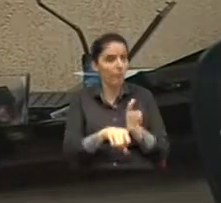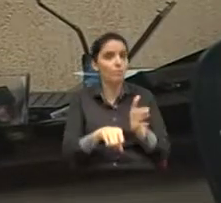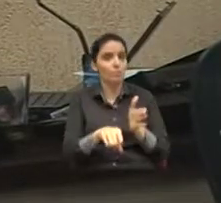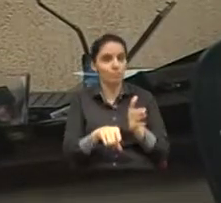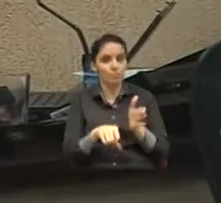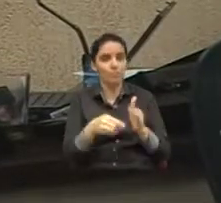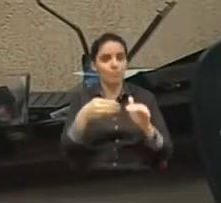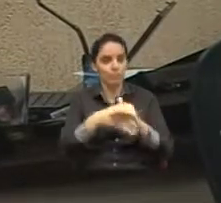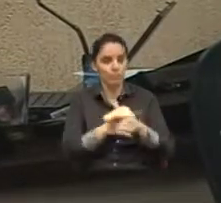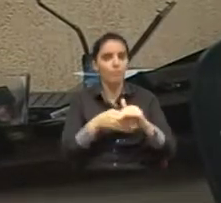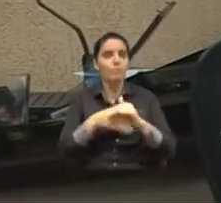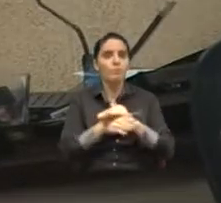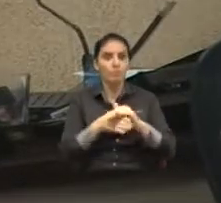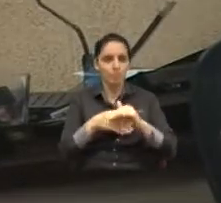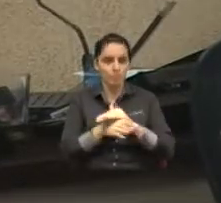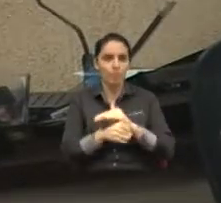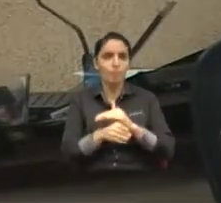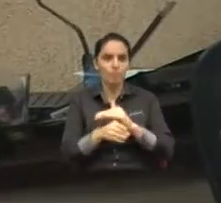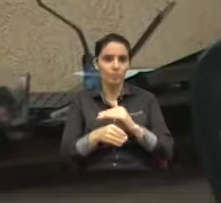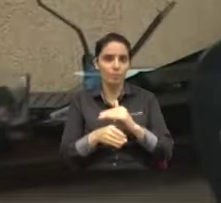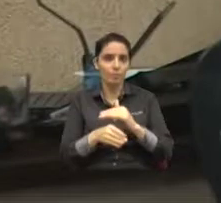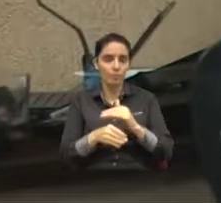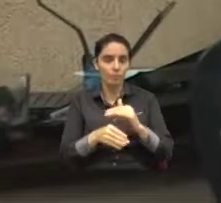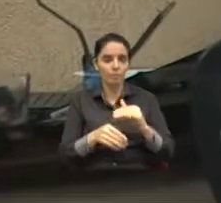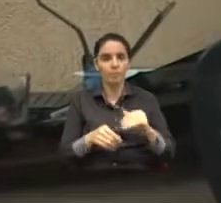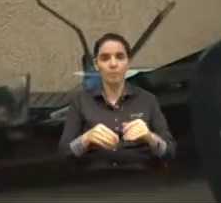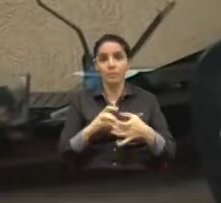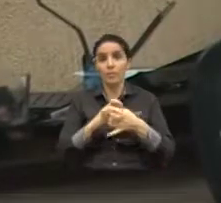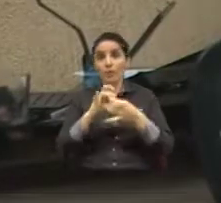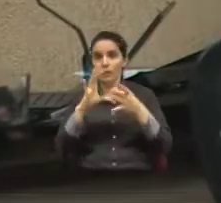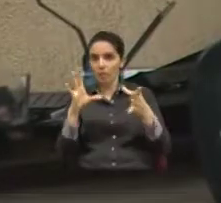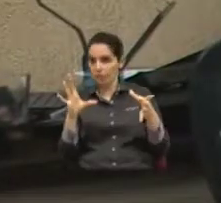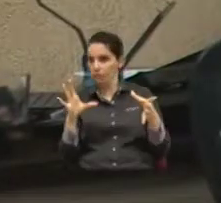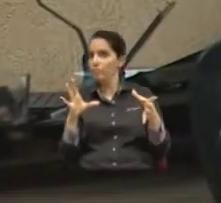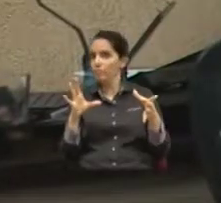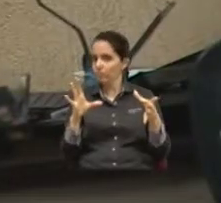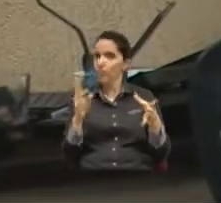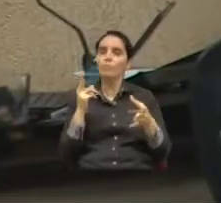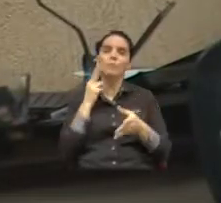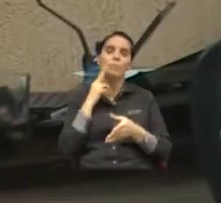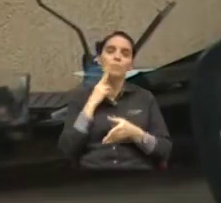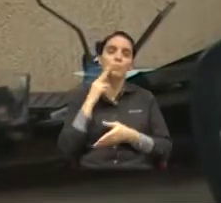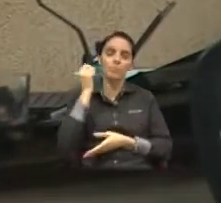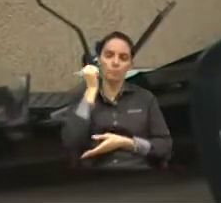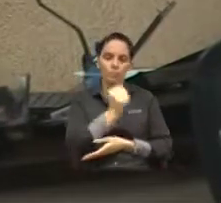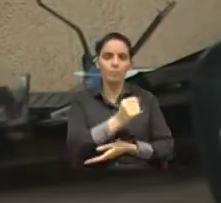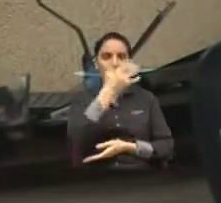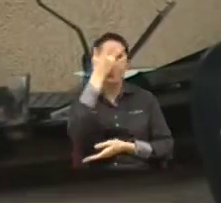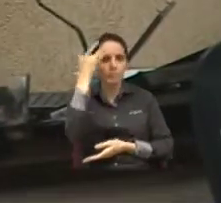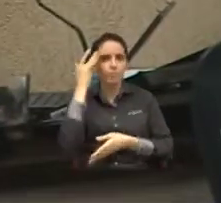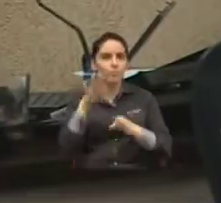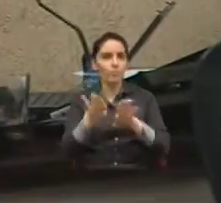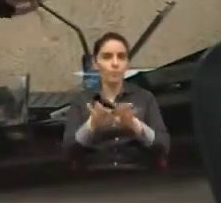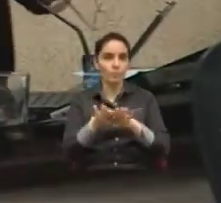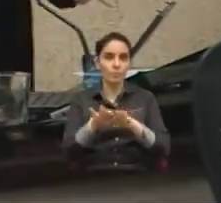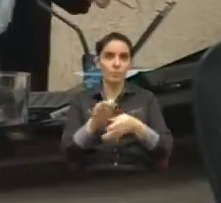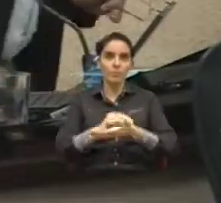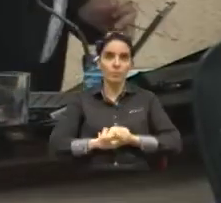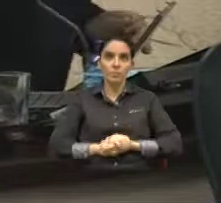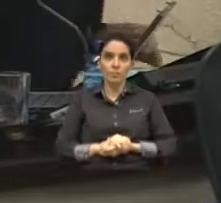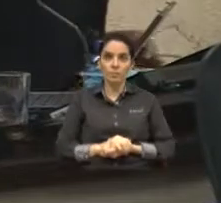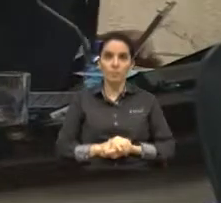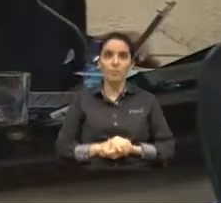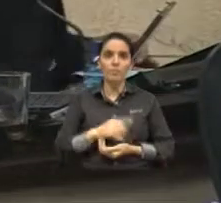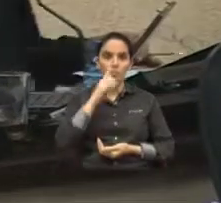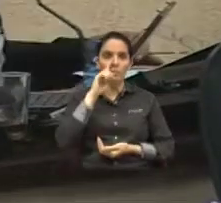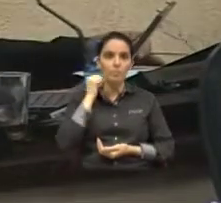droga lícita, entre aspas, não é? O cigarro já tem matado tanta gente, e é uma luta que eu digo